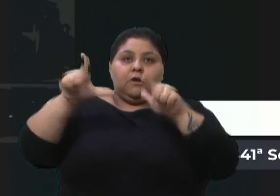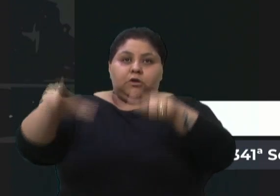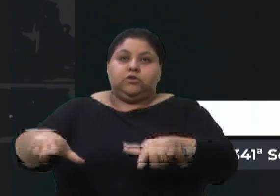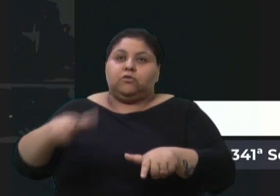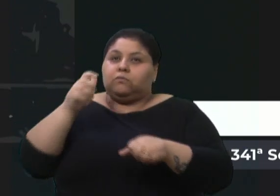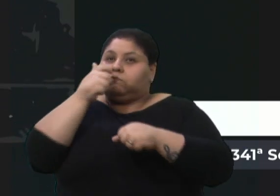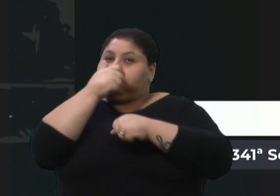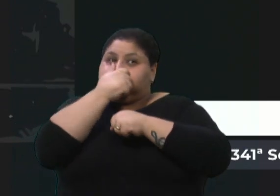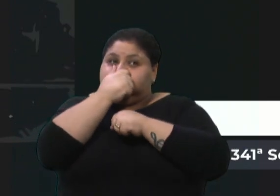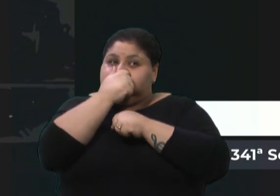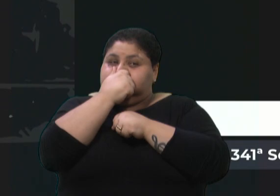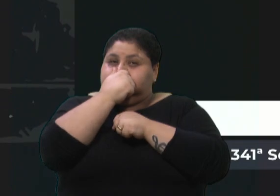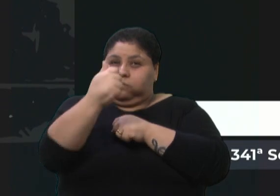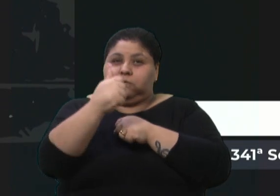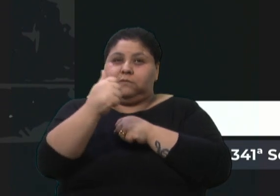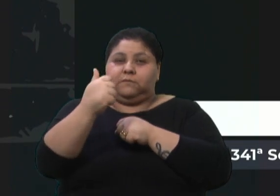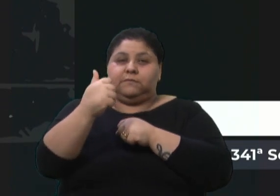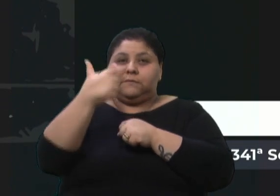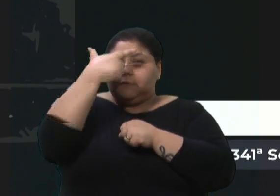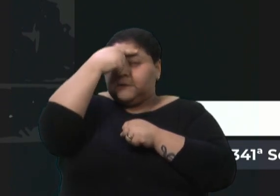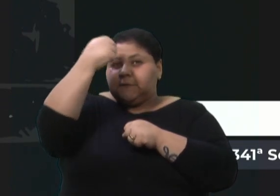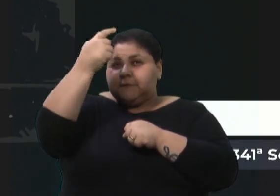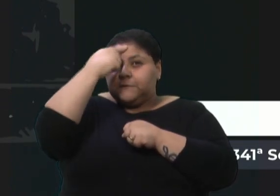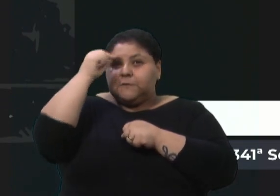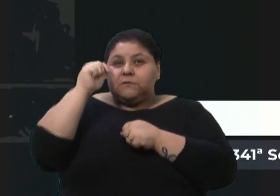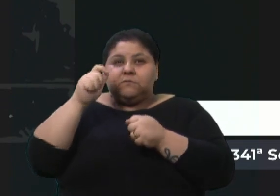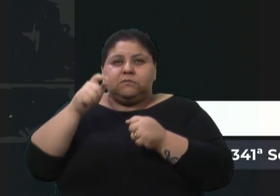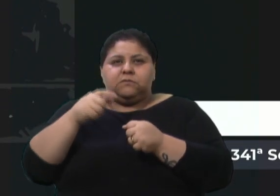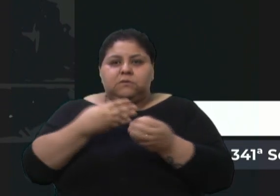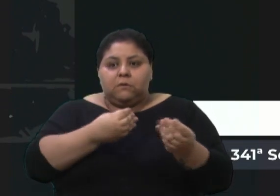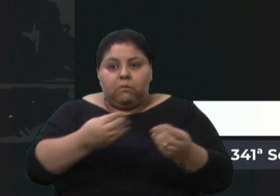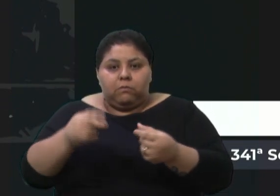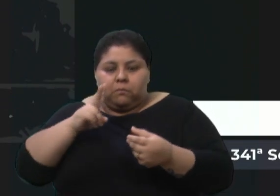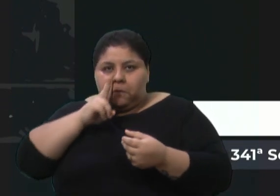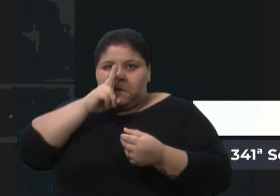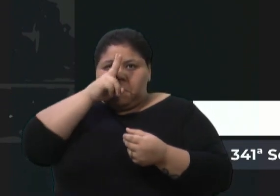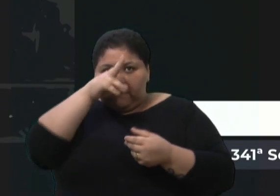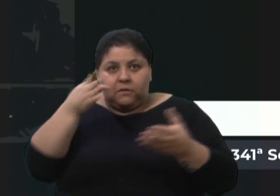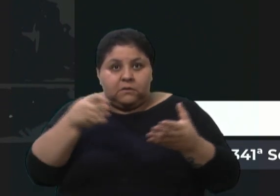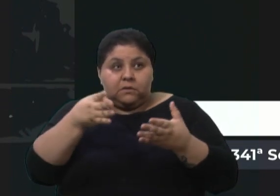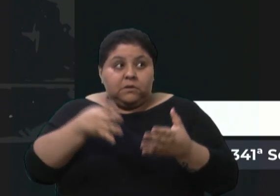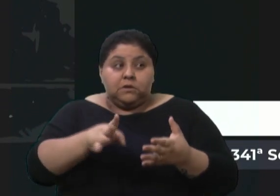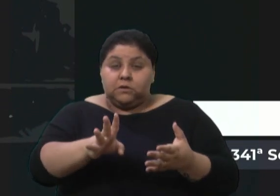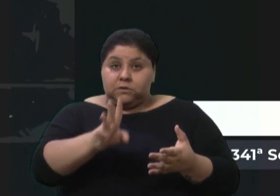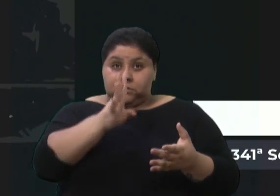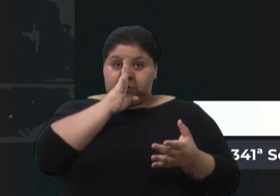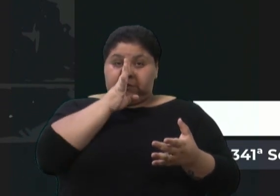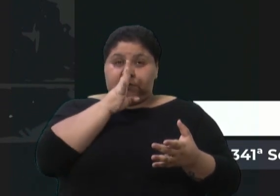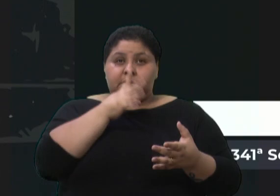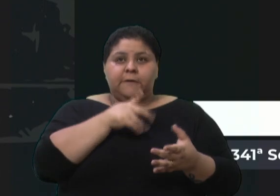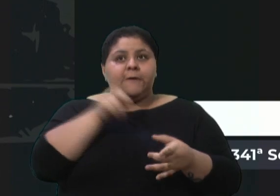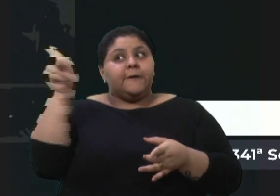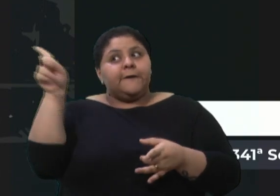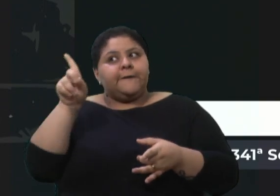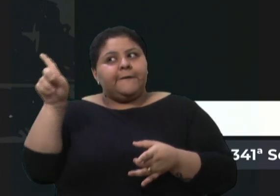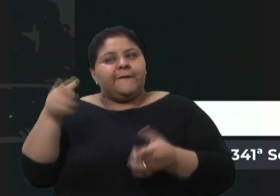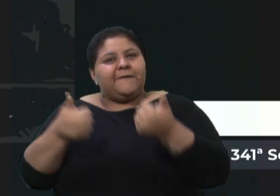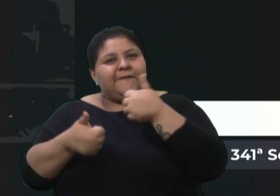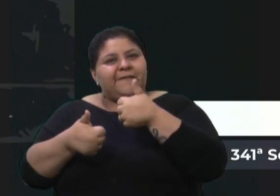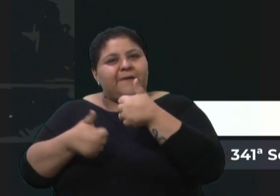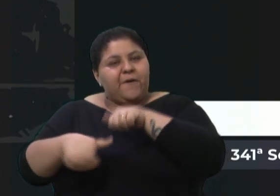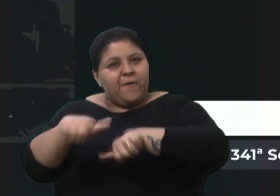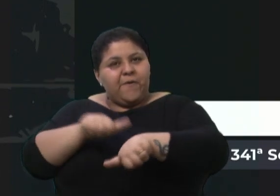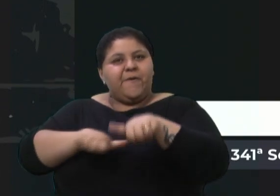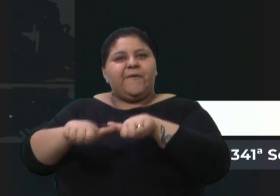lota os estádios, ele é muito forte e até me surpreendeu que não foi campeão mundial, mas lá é ao contrário, o futebol feminino